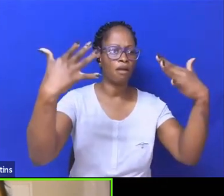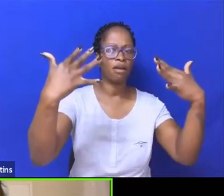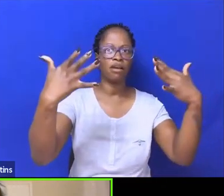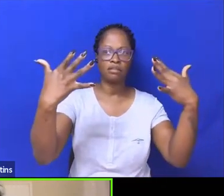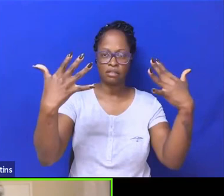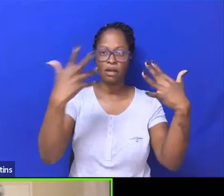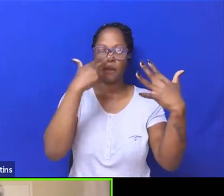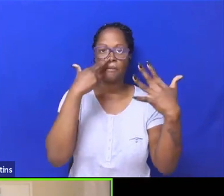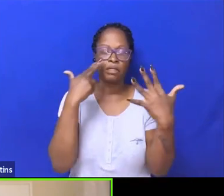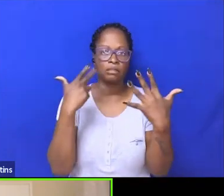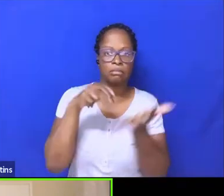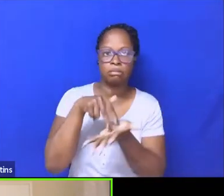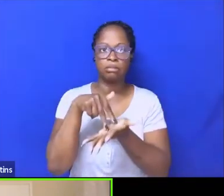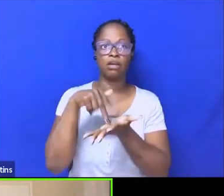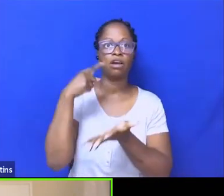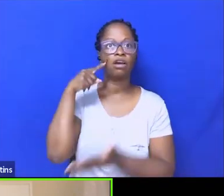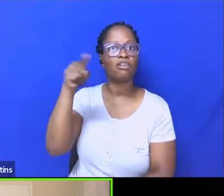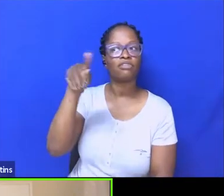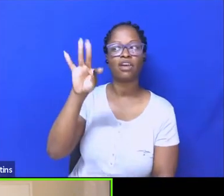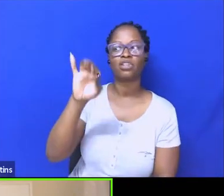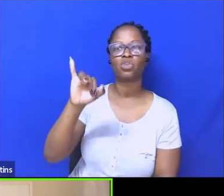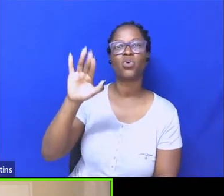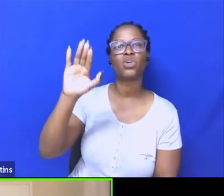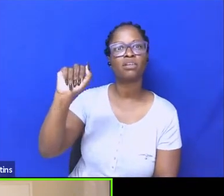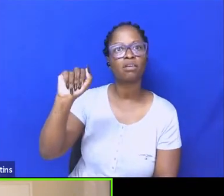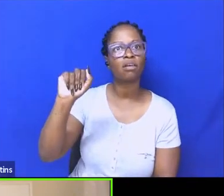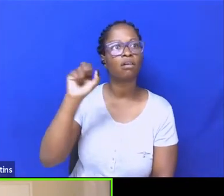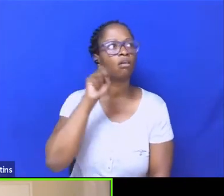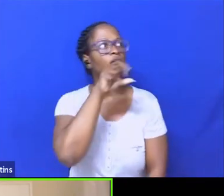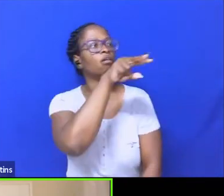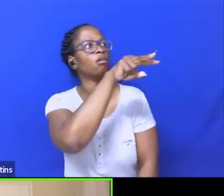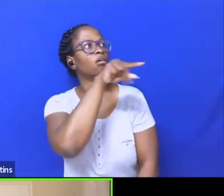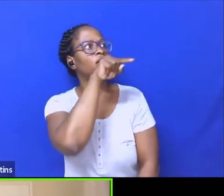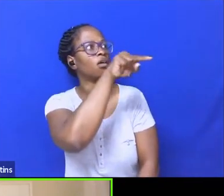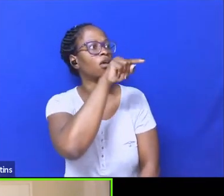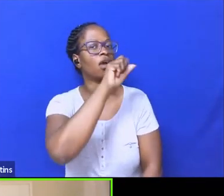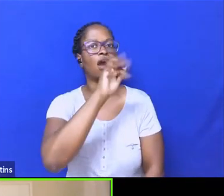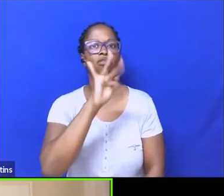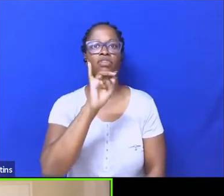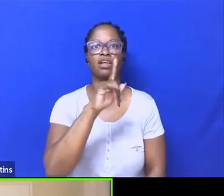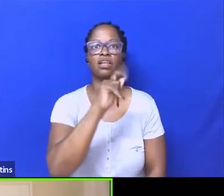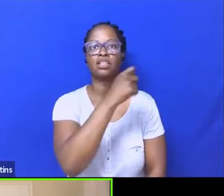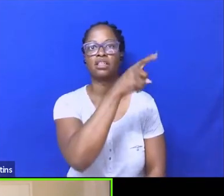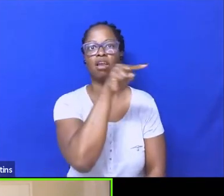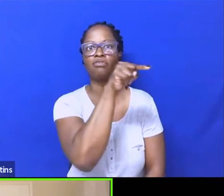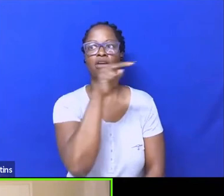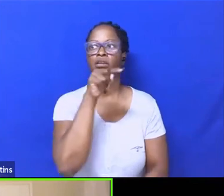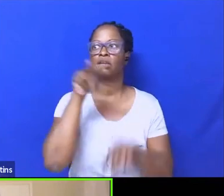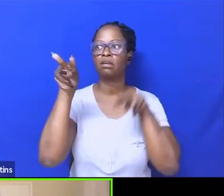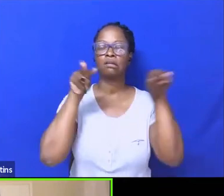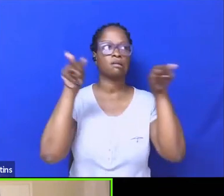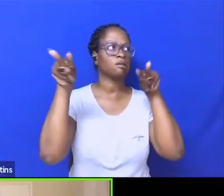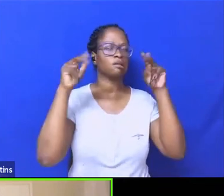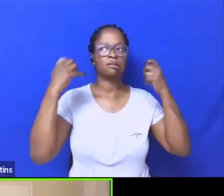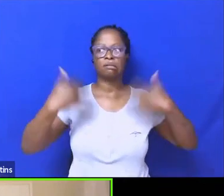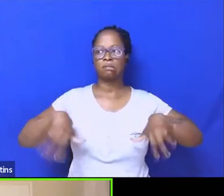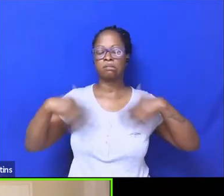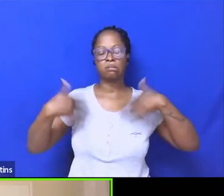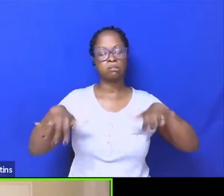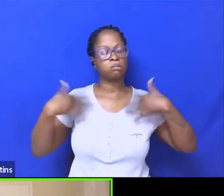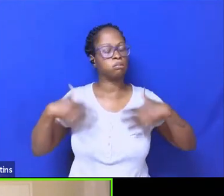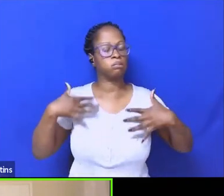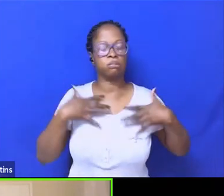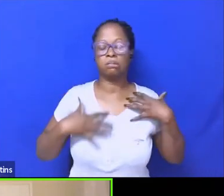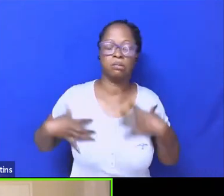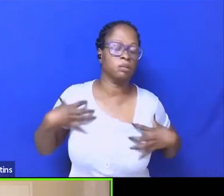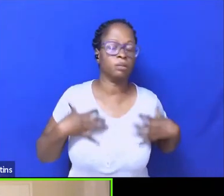vendo o que está pasando por supuesto en Afganistán mas também em muitas partes do mundo